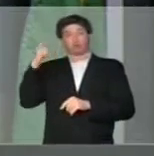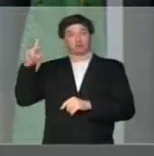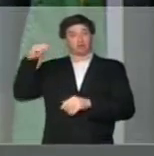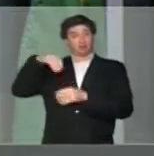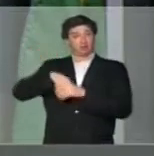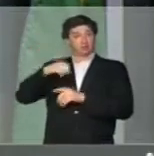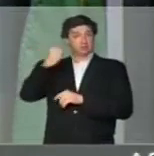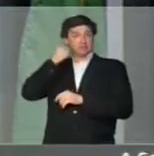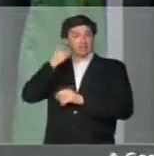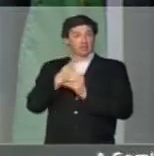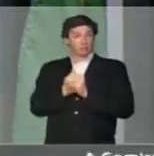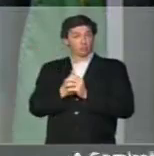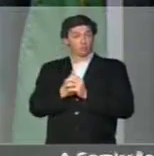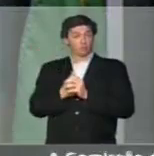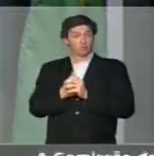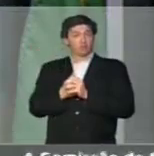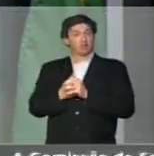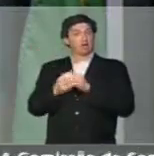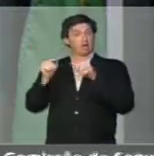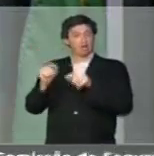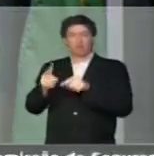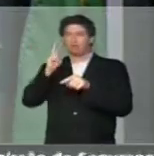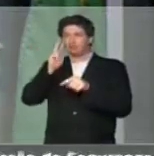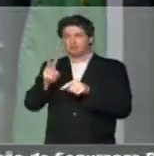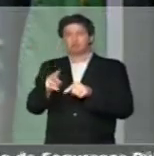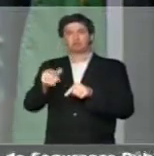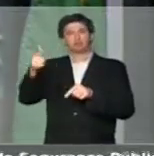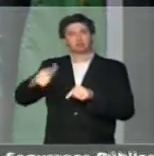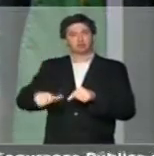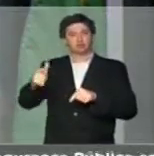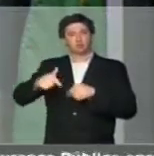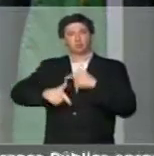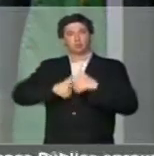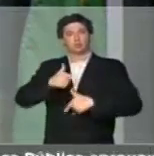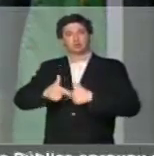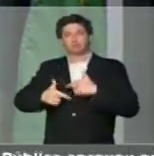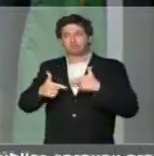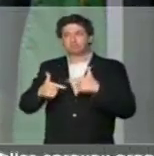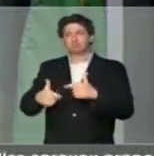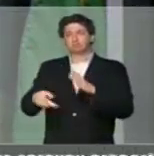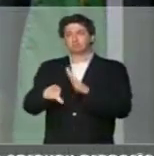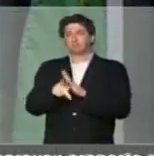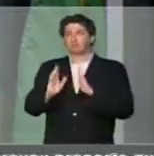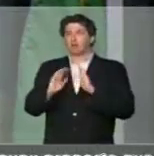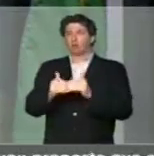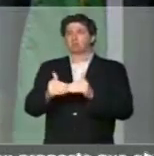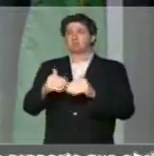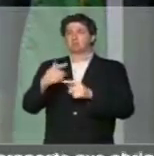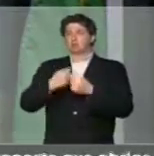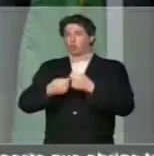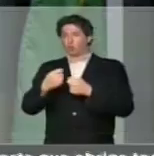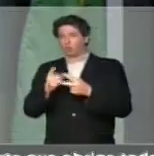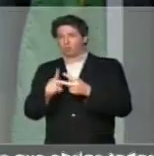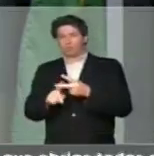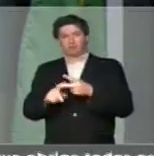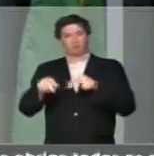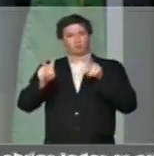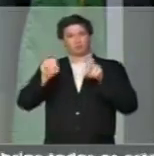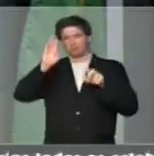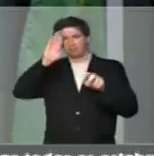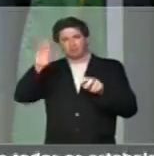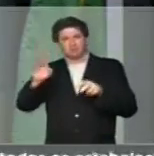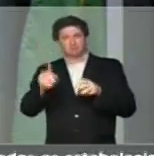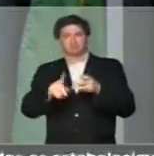ali em que se via sistematicamente uma atuação na Comissão de Assuntos Econômicos, nos grandes